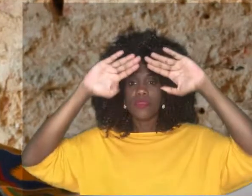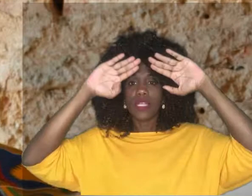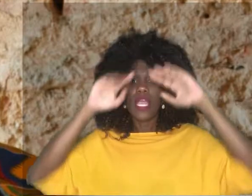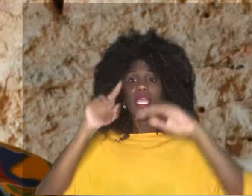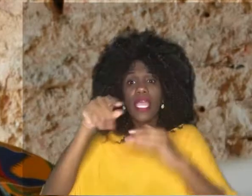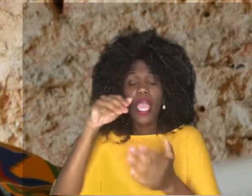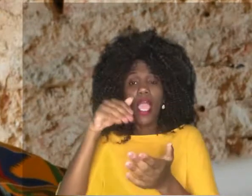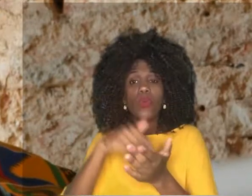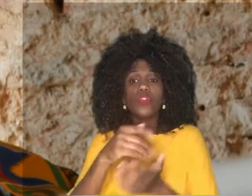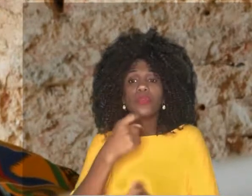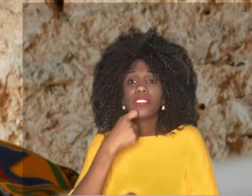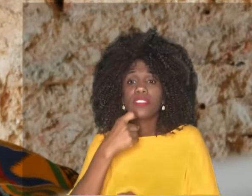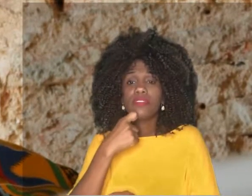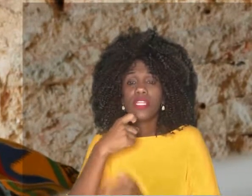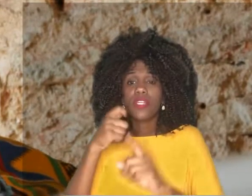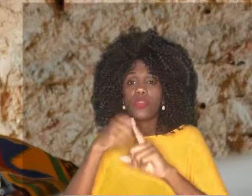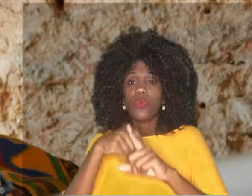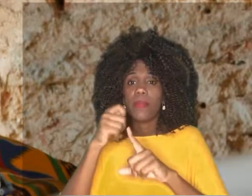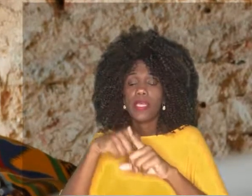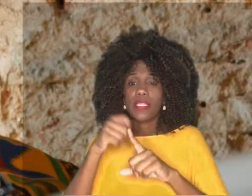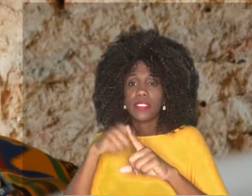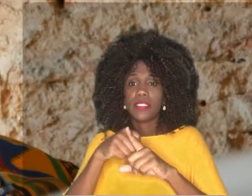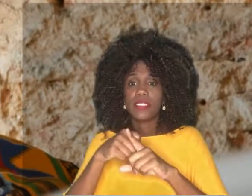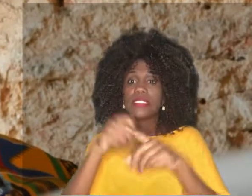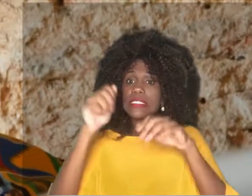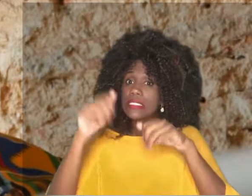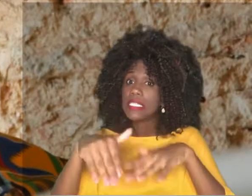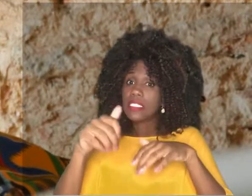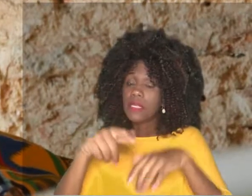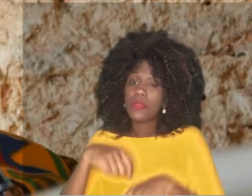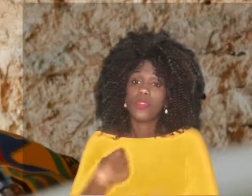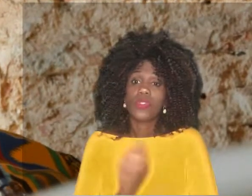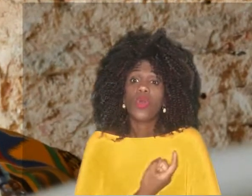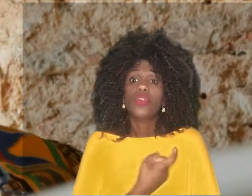setembro, nós tínhamos